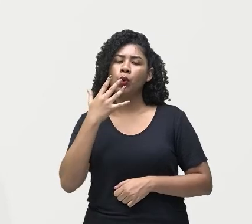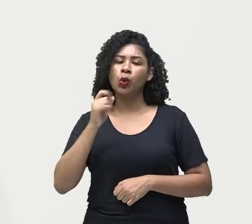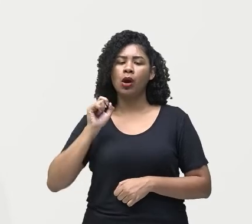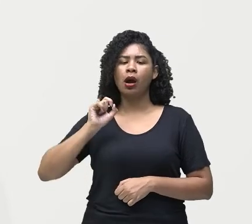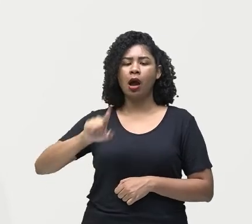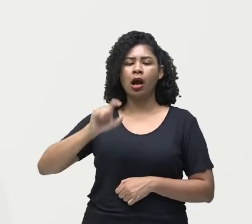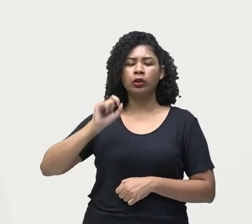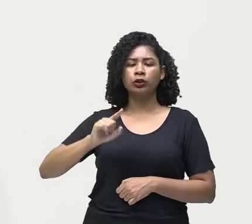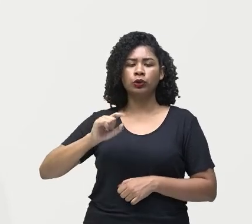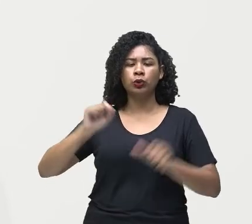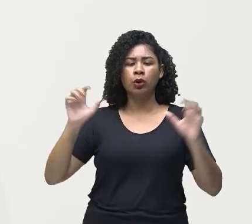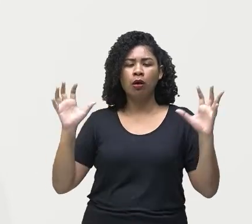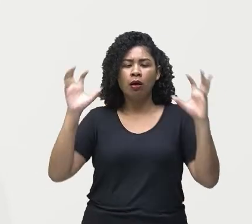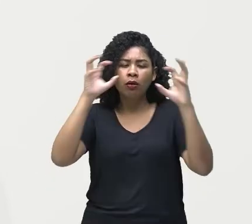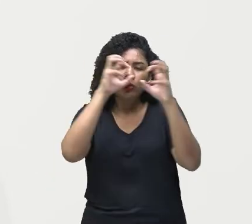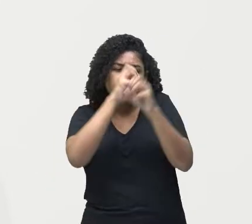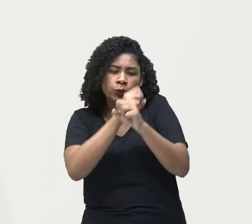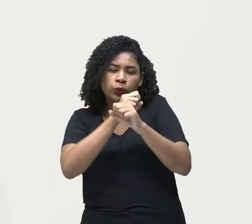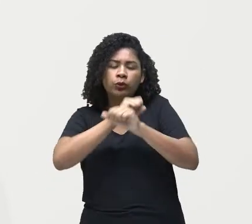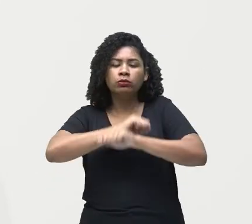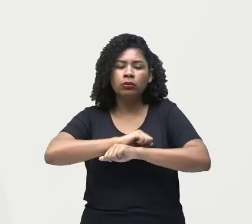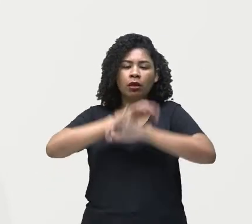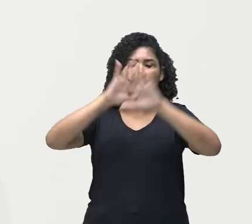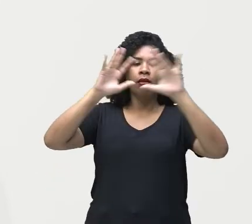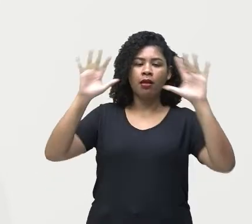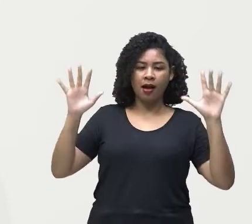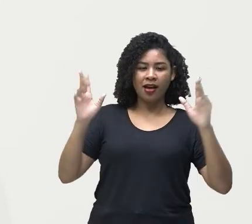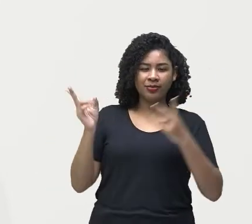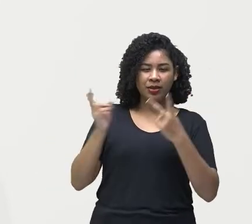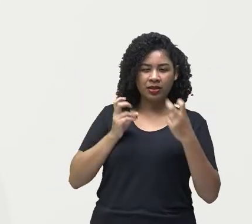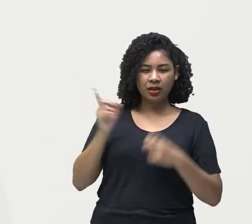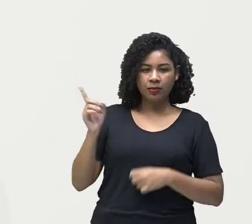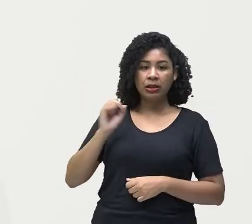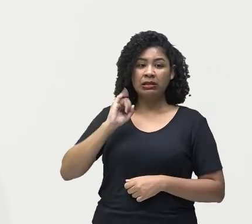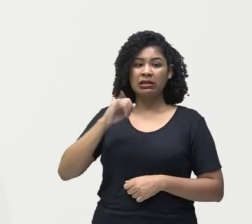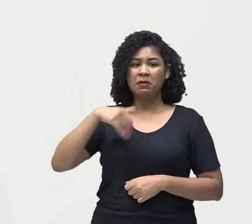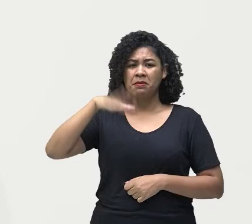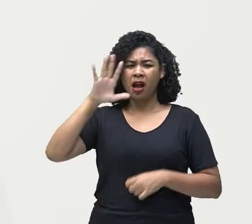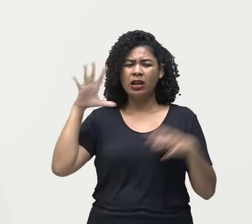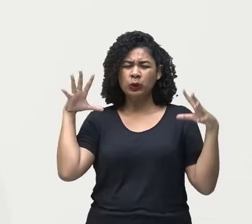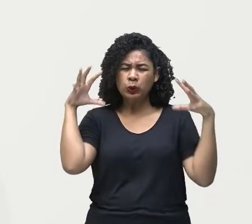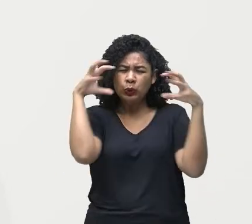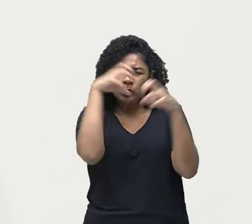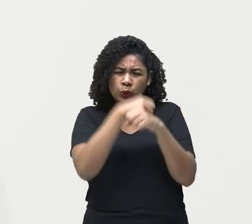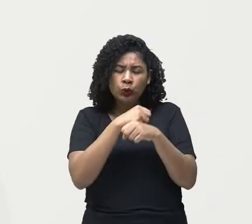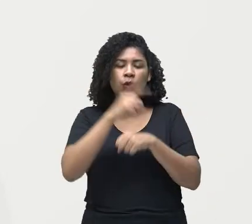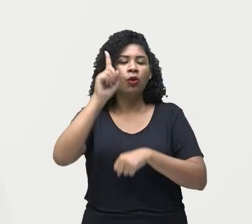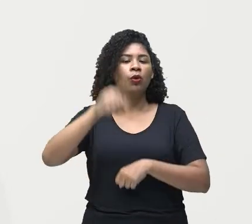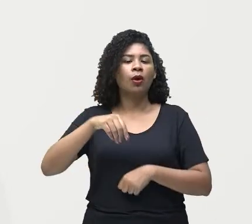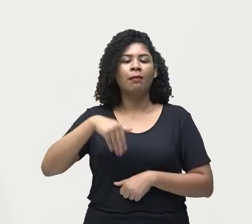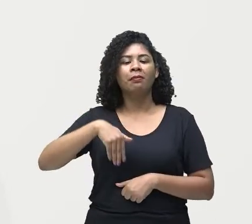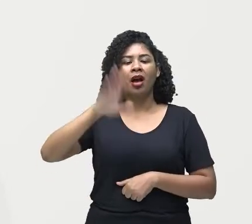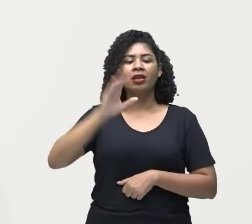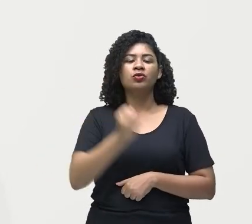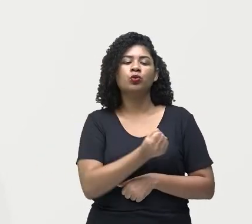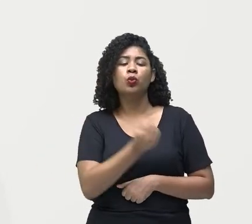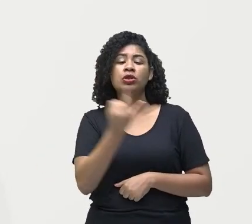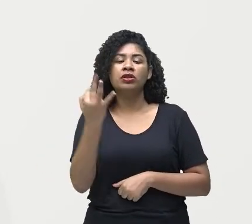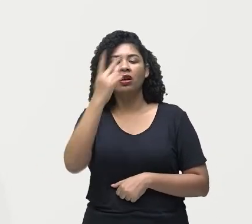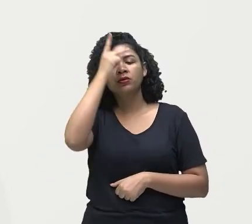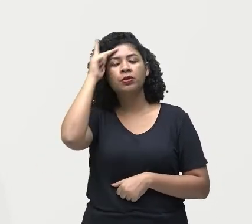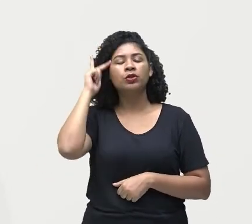Enquanto mais tiver azul, foram maiores os números de casos por milhão de habitantes.